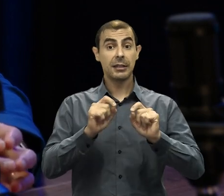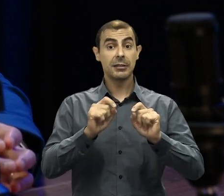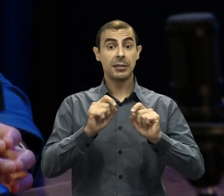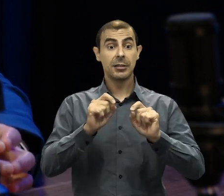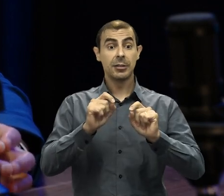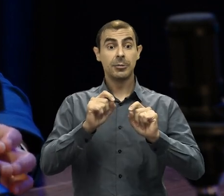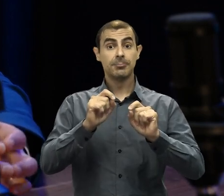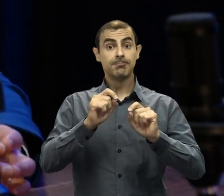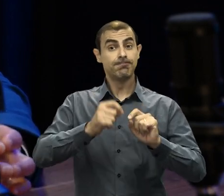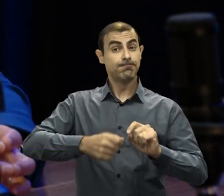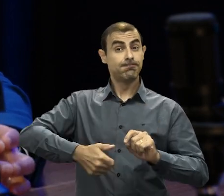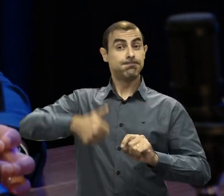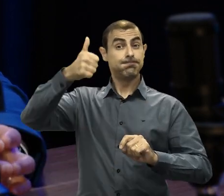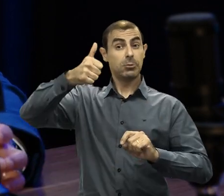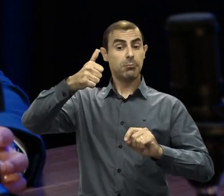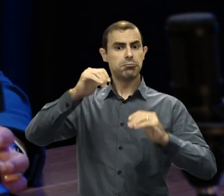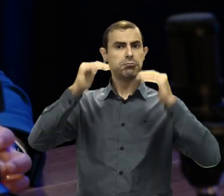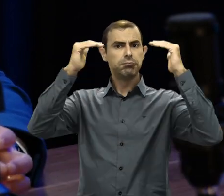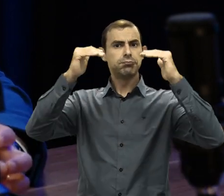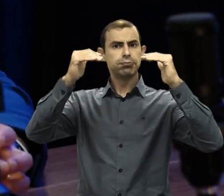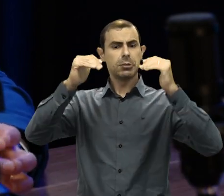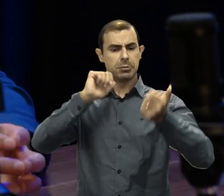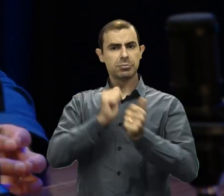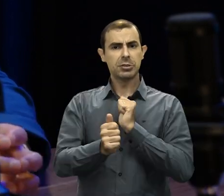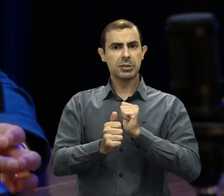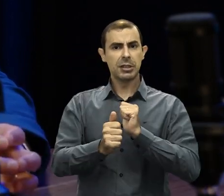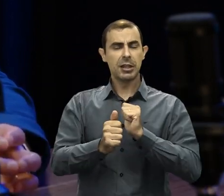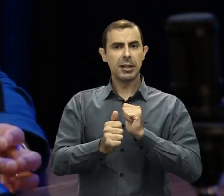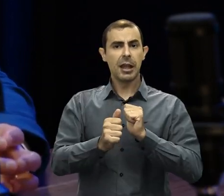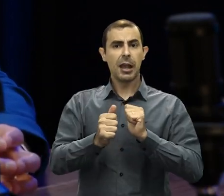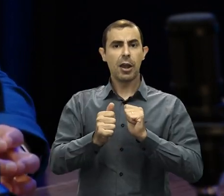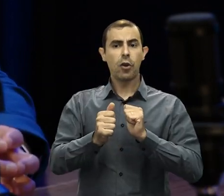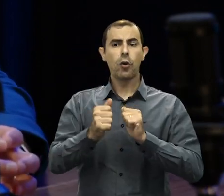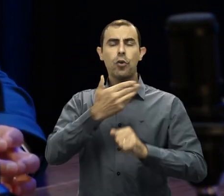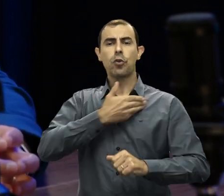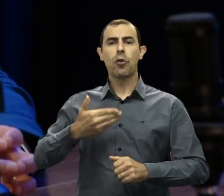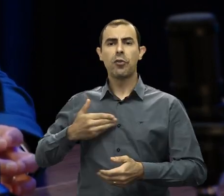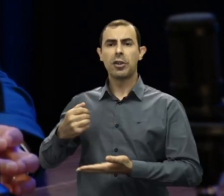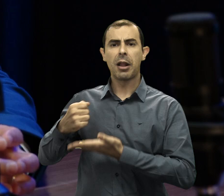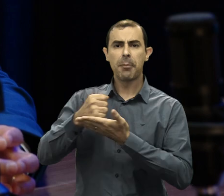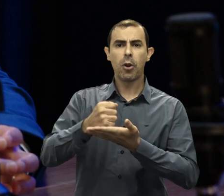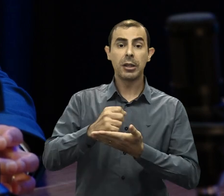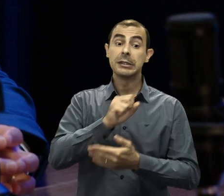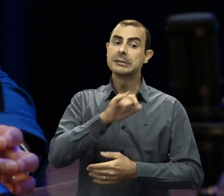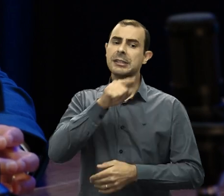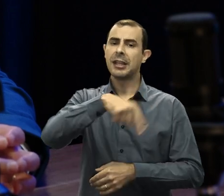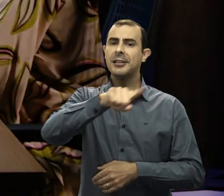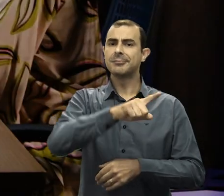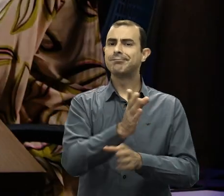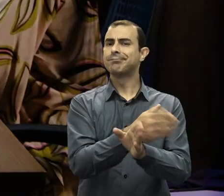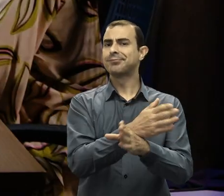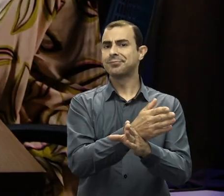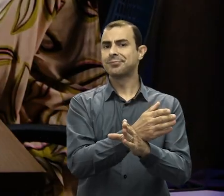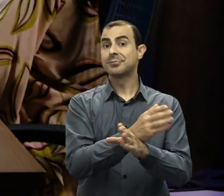Mato Grosso do Sul só não é beneficiado pelo governo se não tiver uma organização.